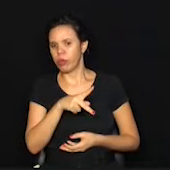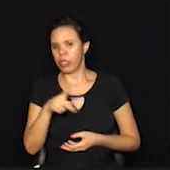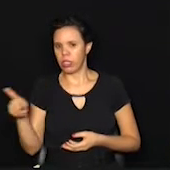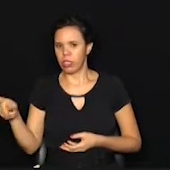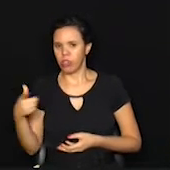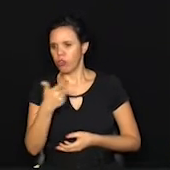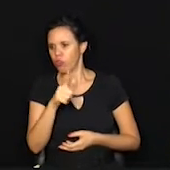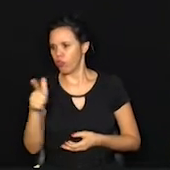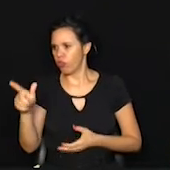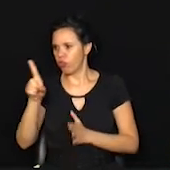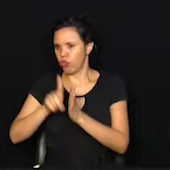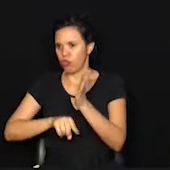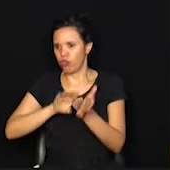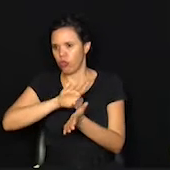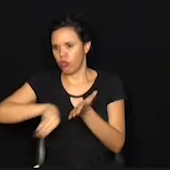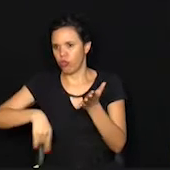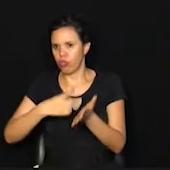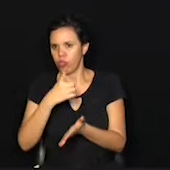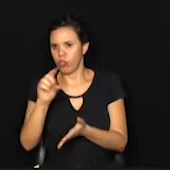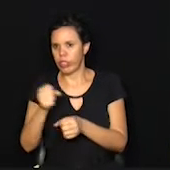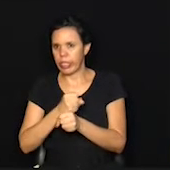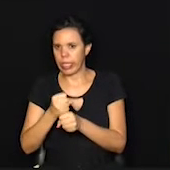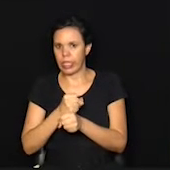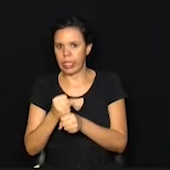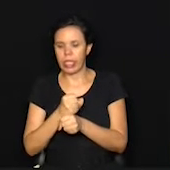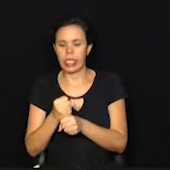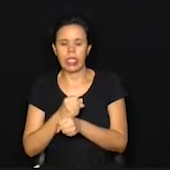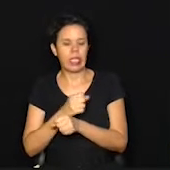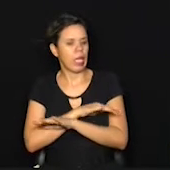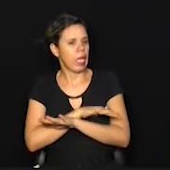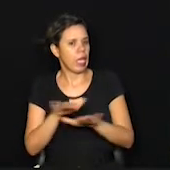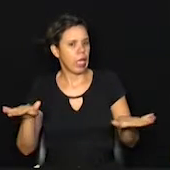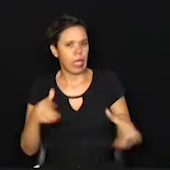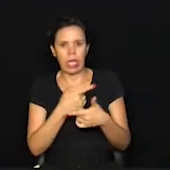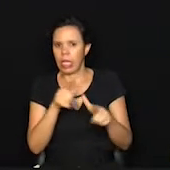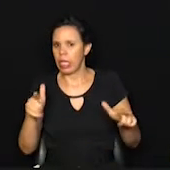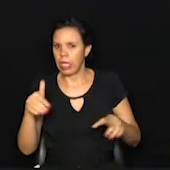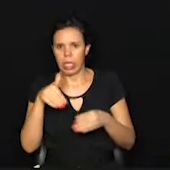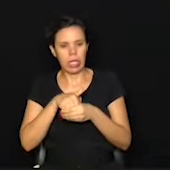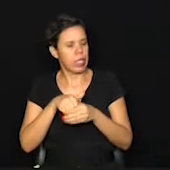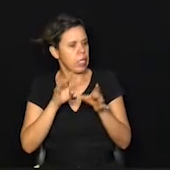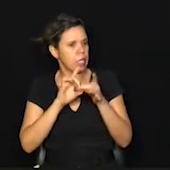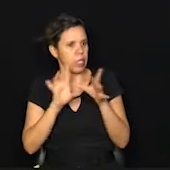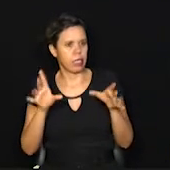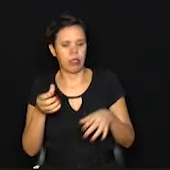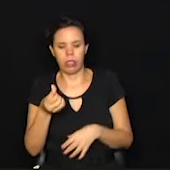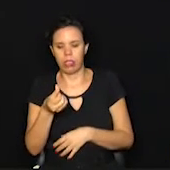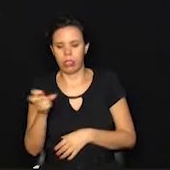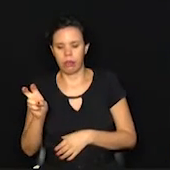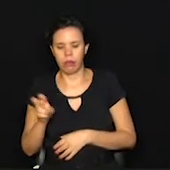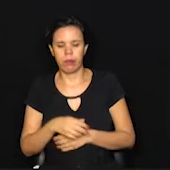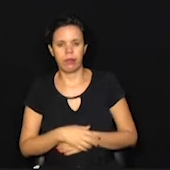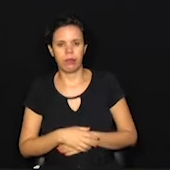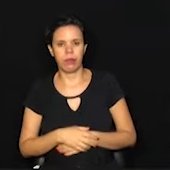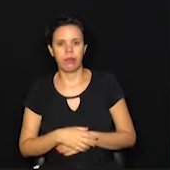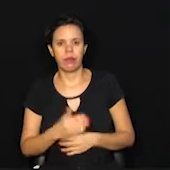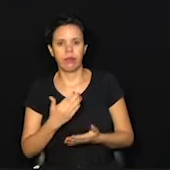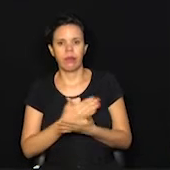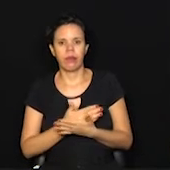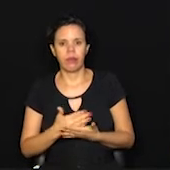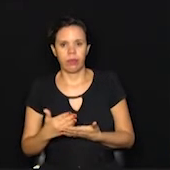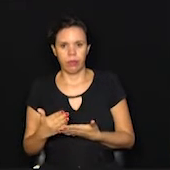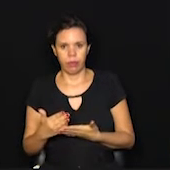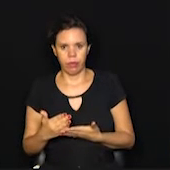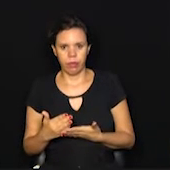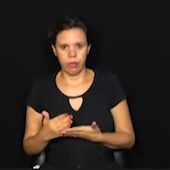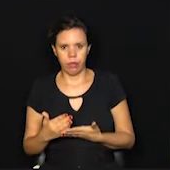suspensos por 10 anos portanto acabou não ia ter eleição livre em 65 e começam